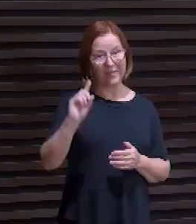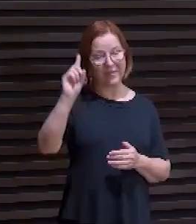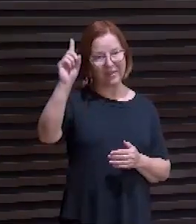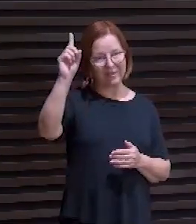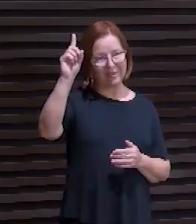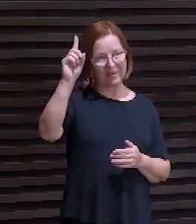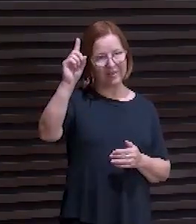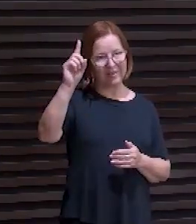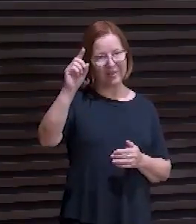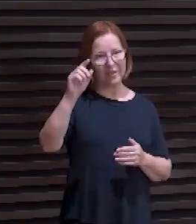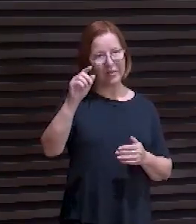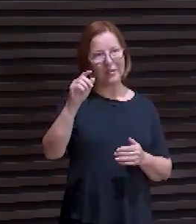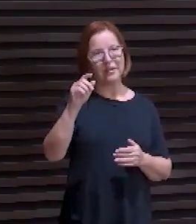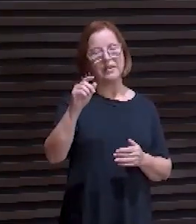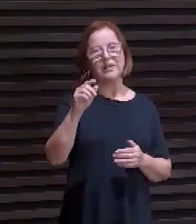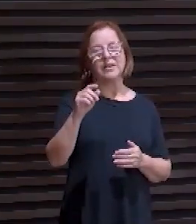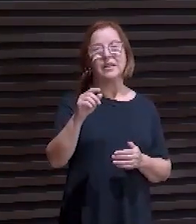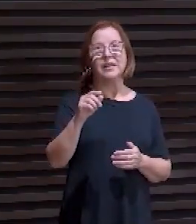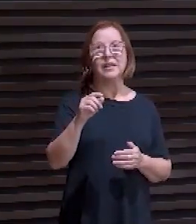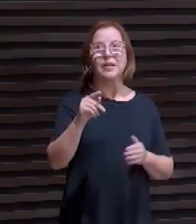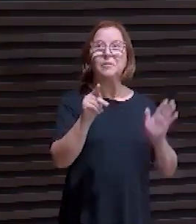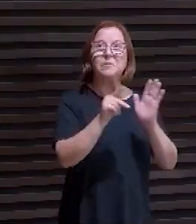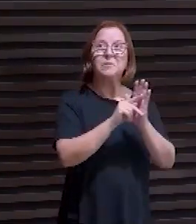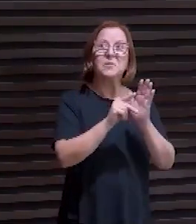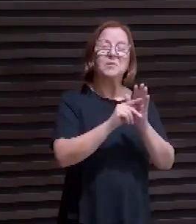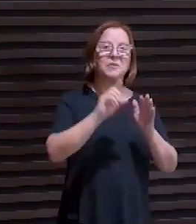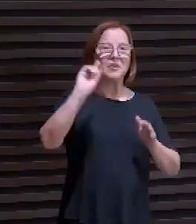pertence a Deus como Filho eterno.